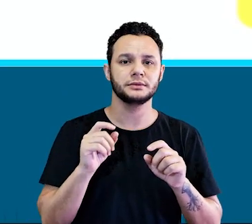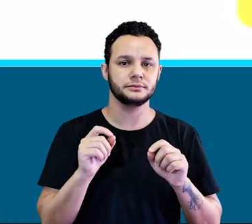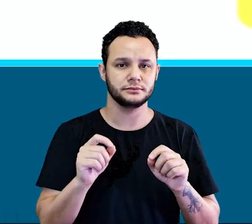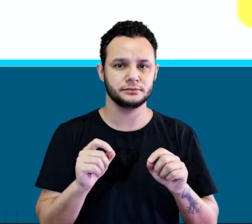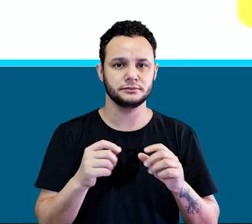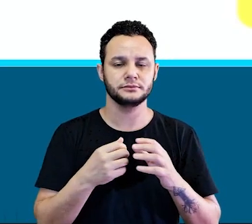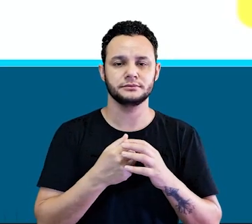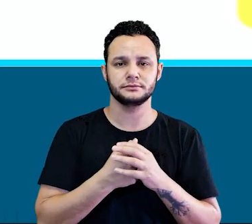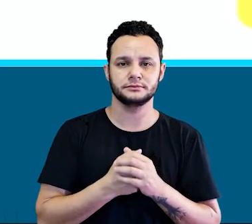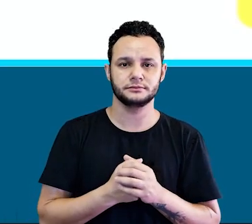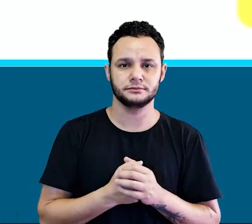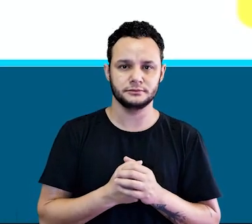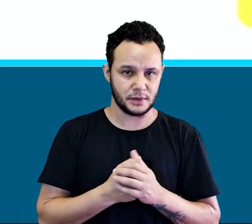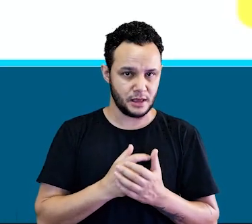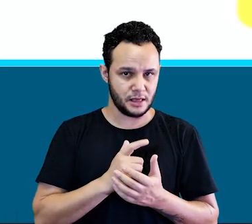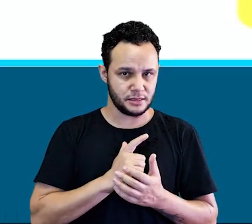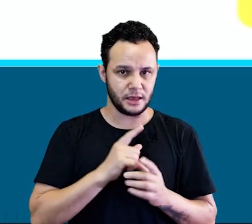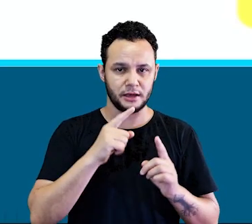recentemente, né,